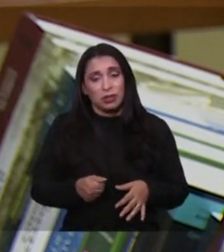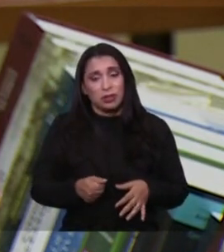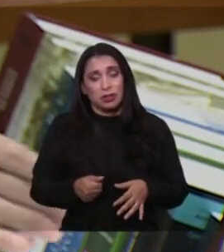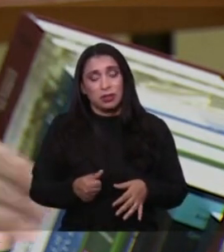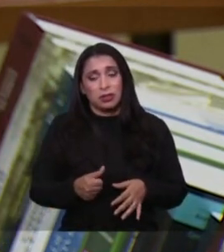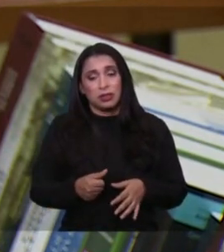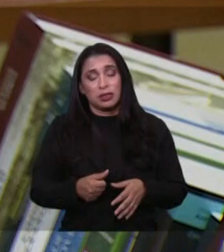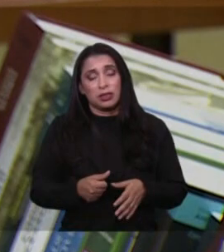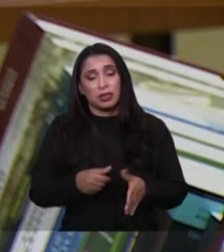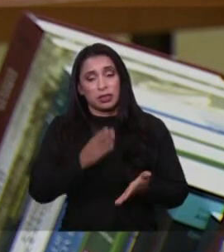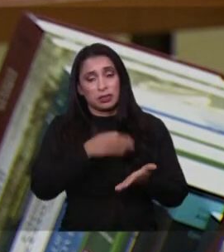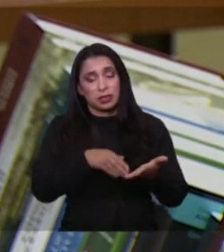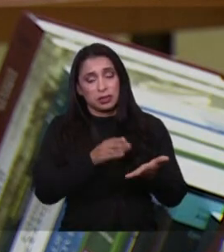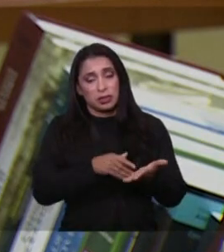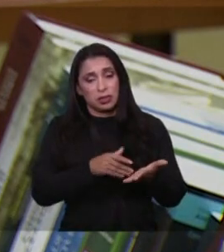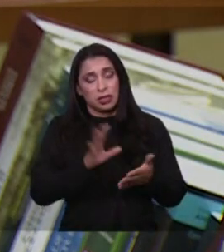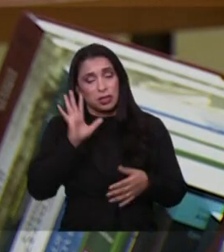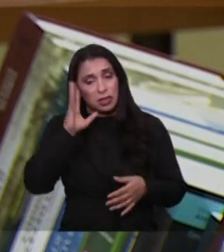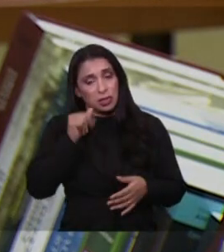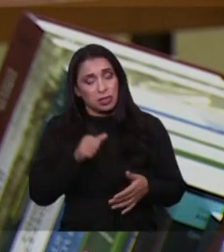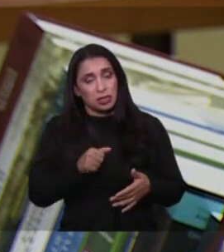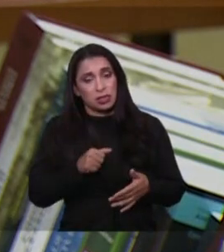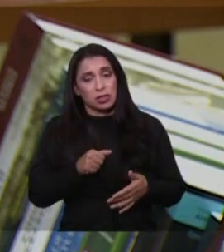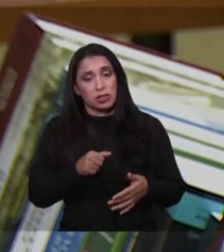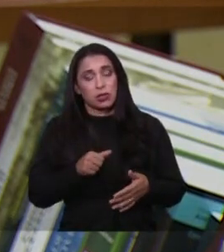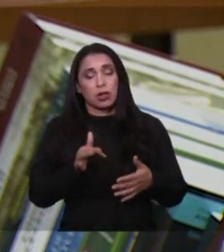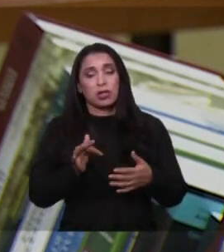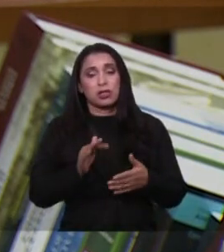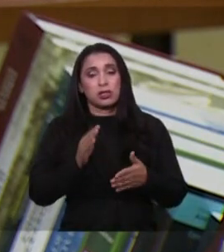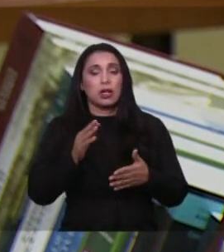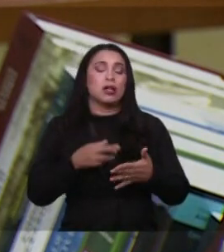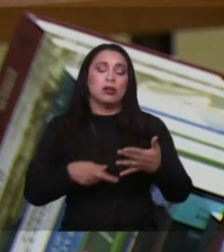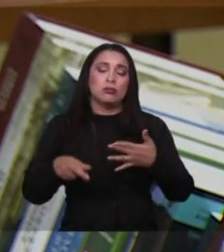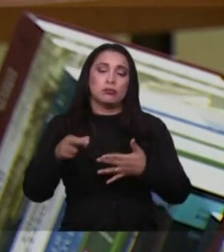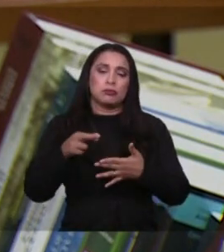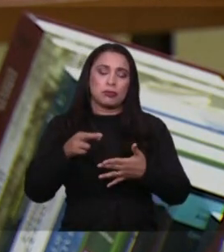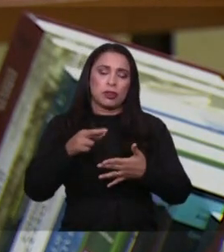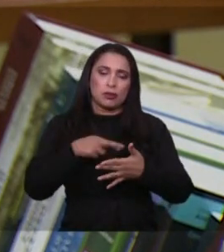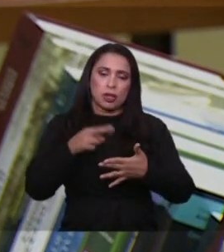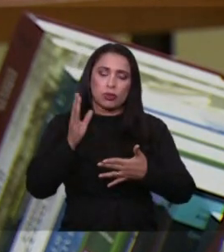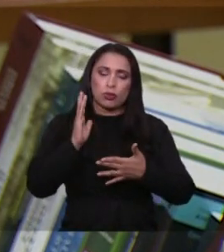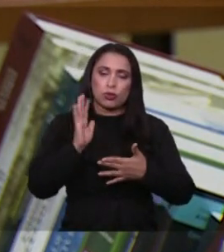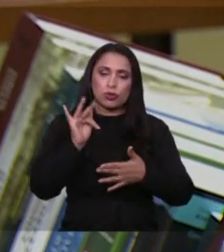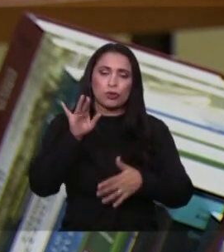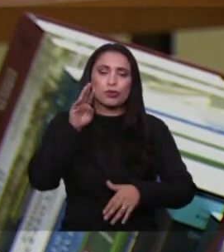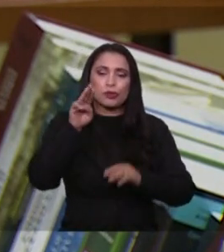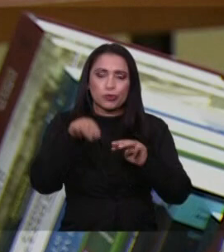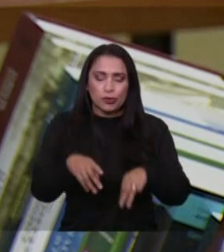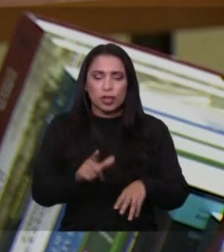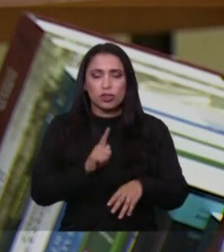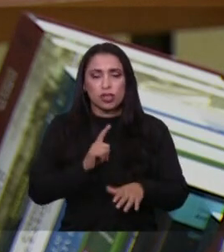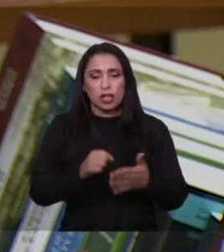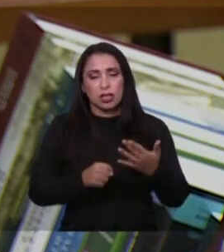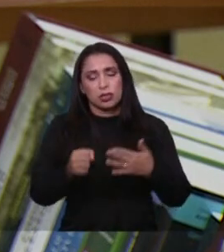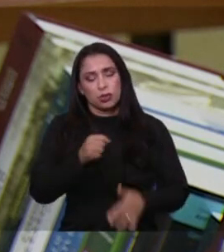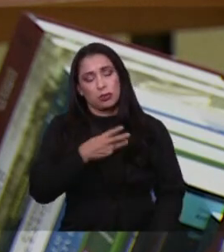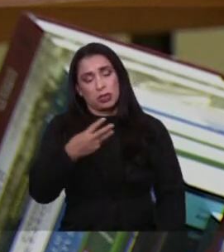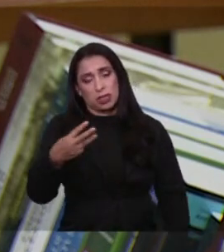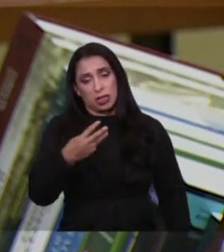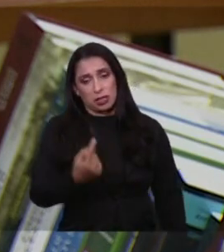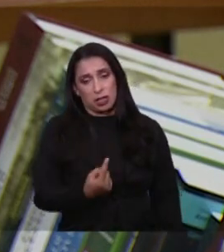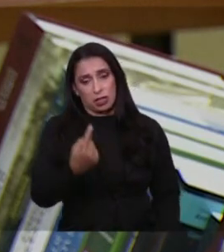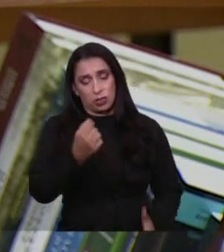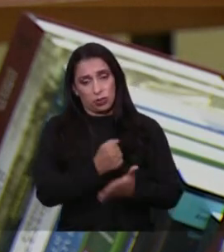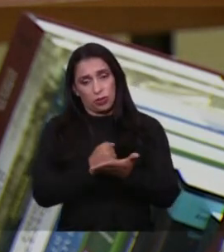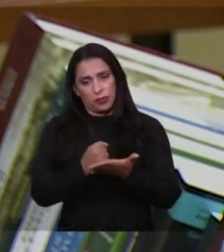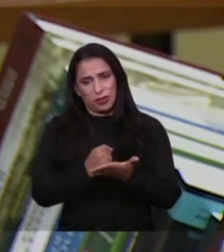decisórias contra decisões transitadas em julgado, antes mencionado, que tenham a súmula 331 por